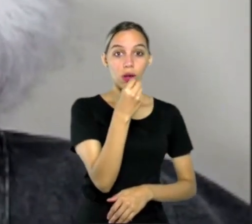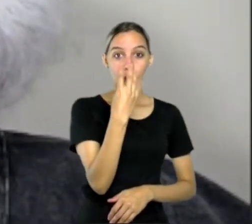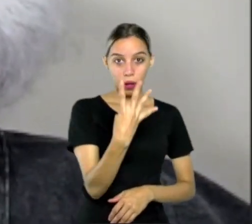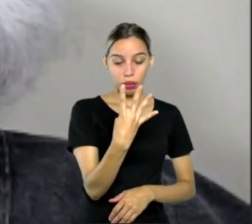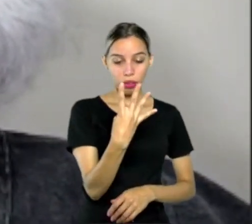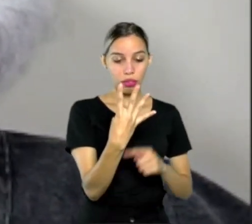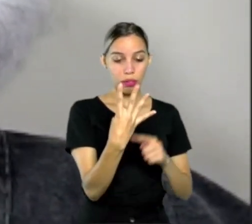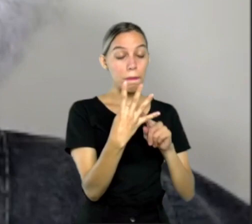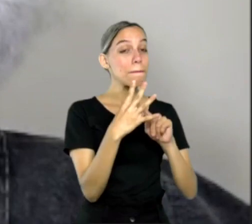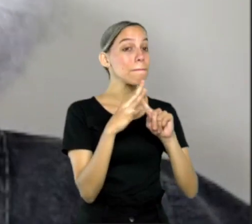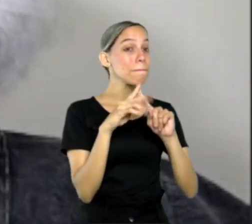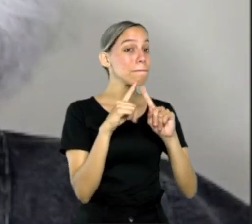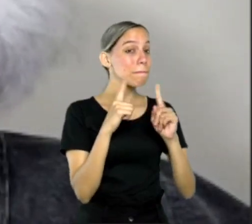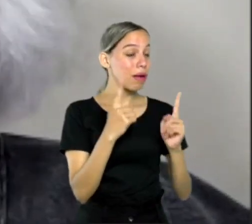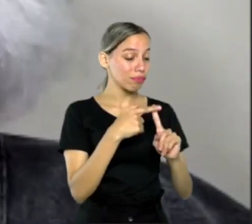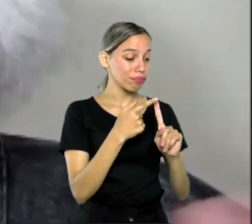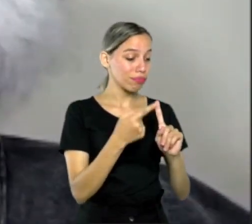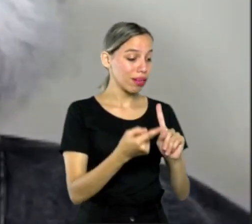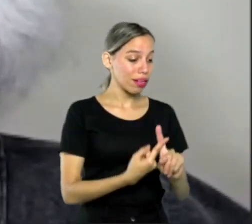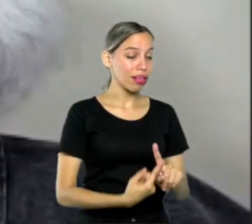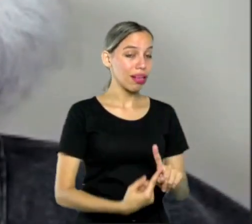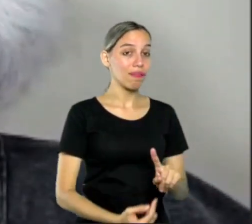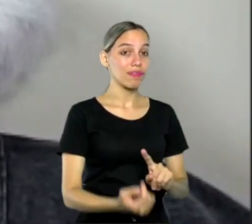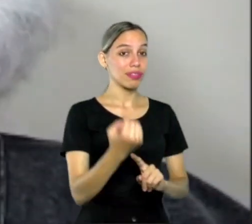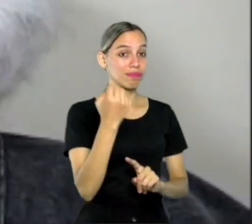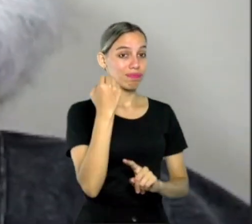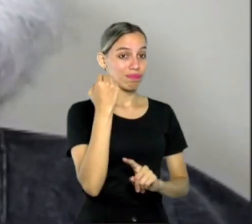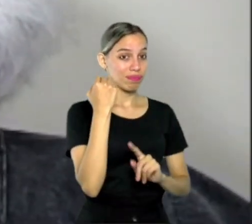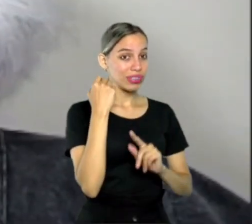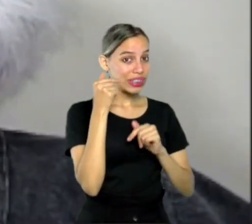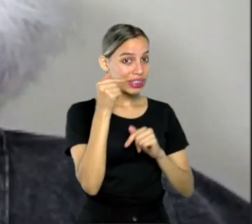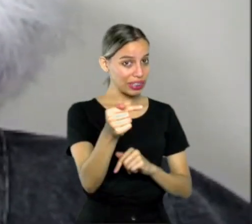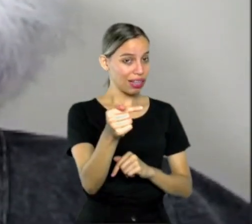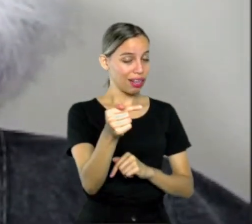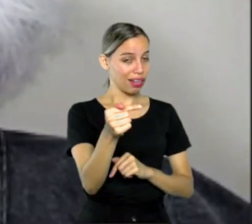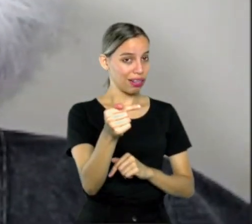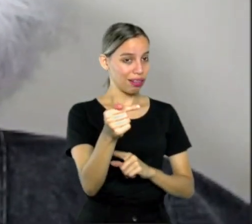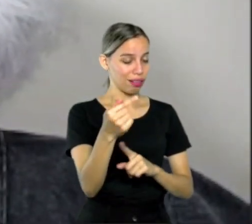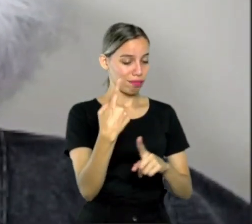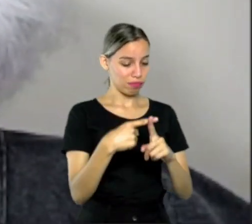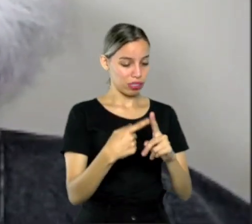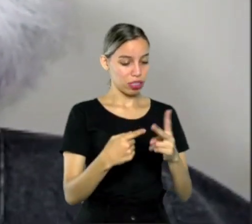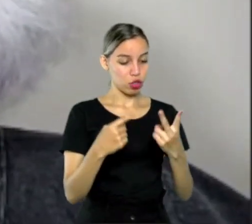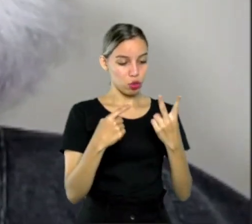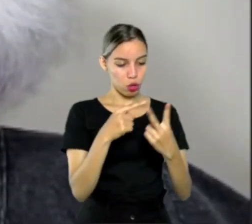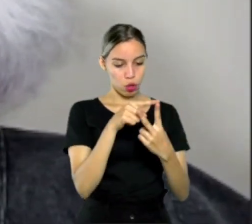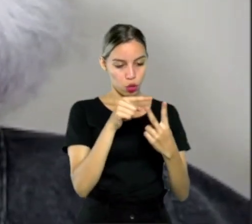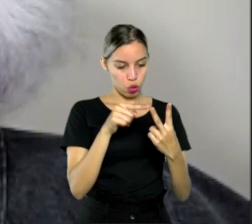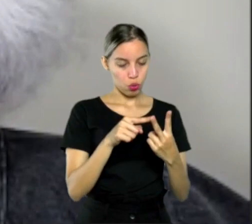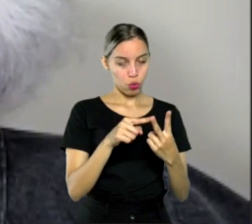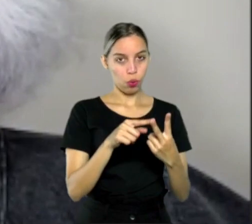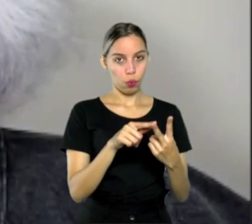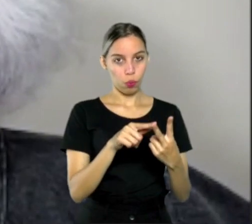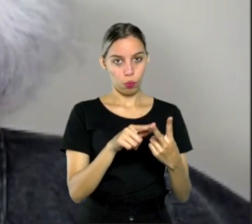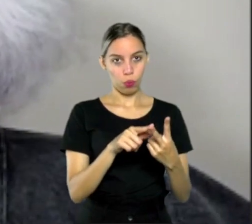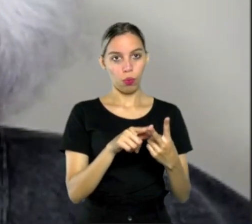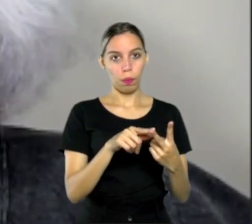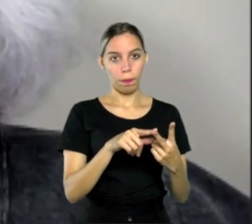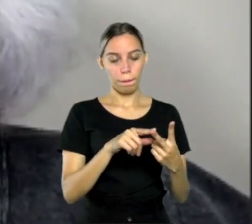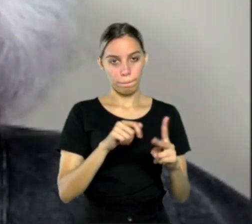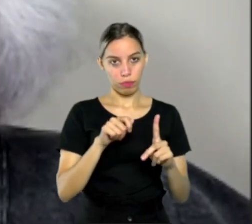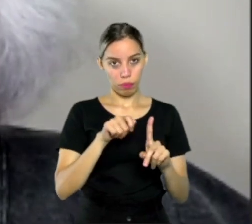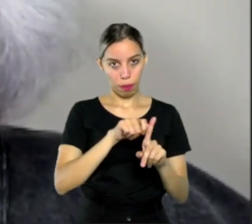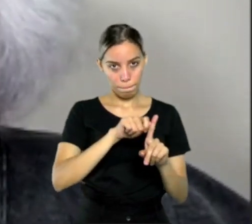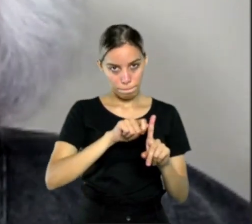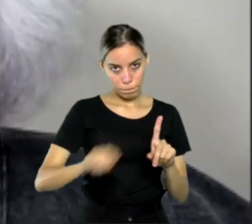um bebê, tive 2 abortos entre as meninas, tinha algum problema de saúde, então eu